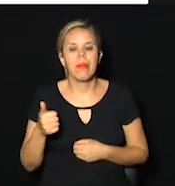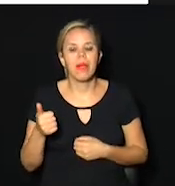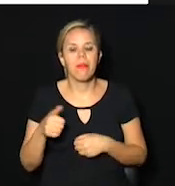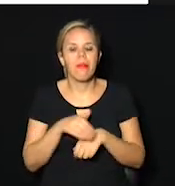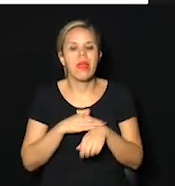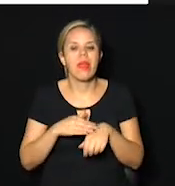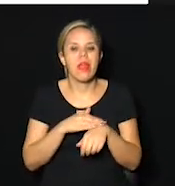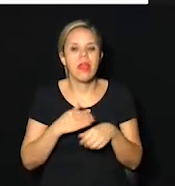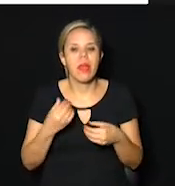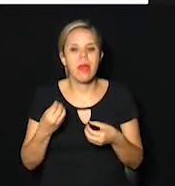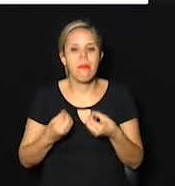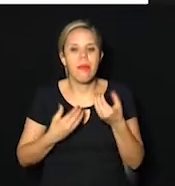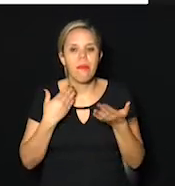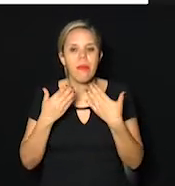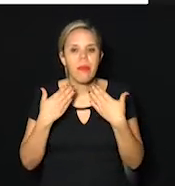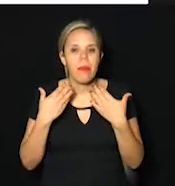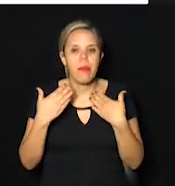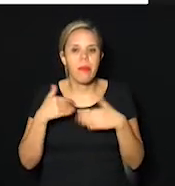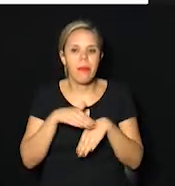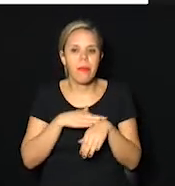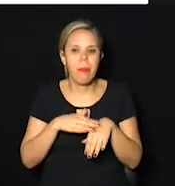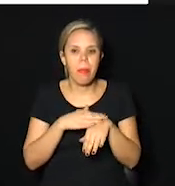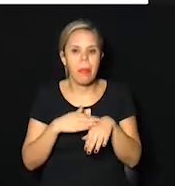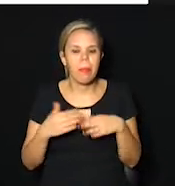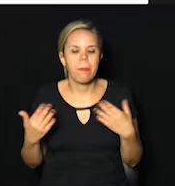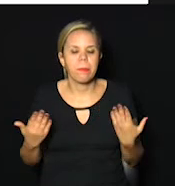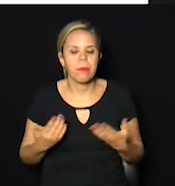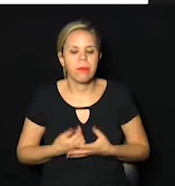conversa é: